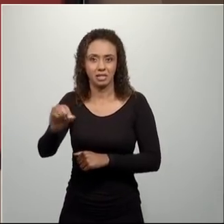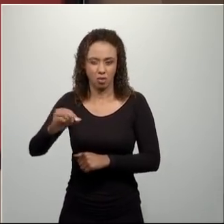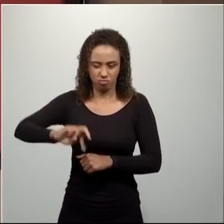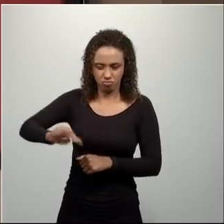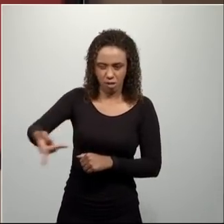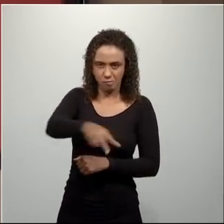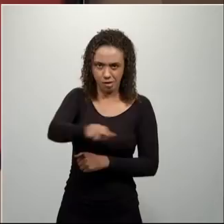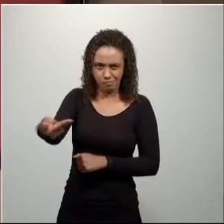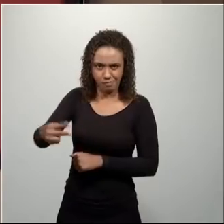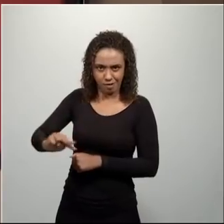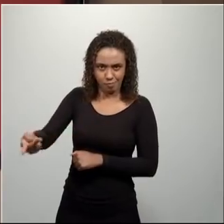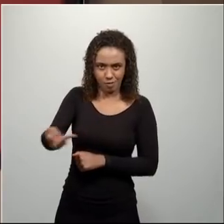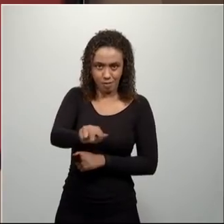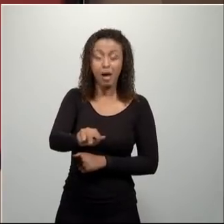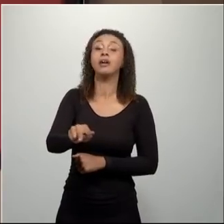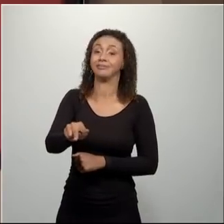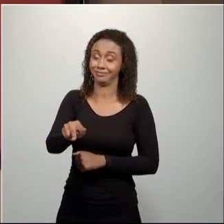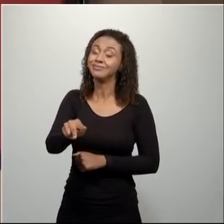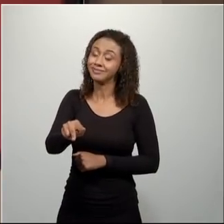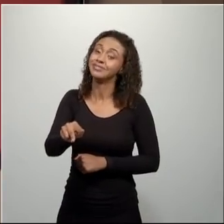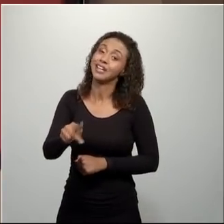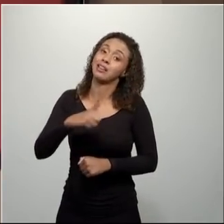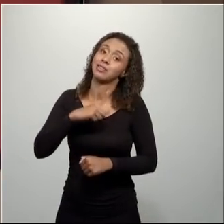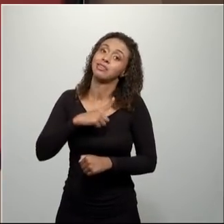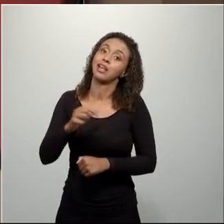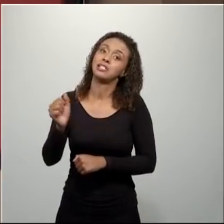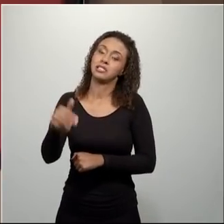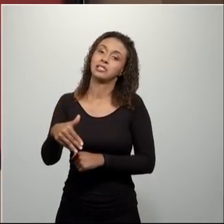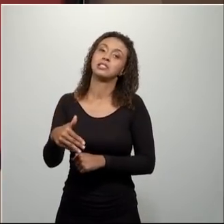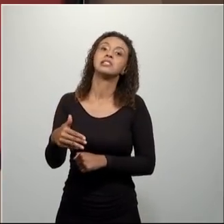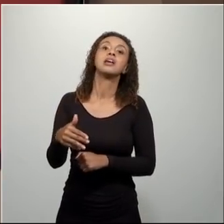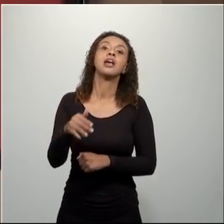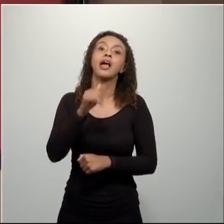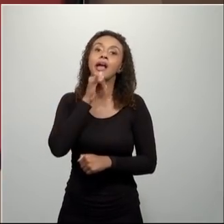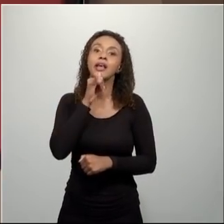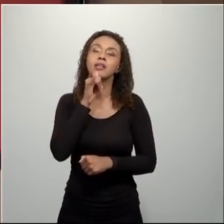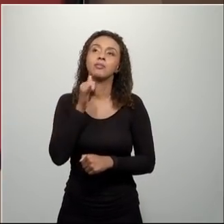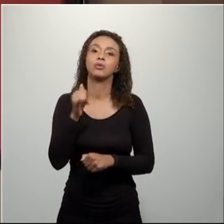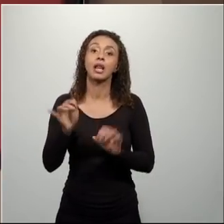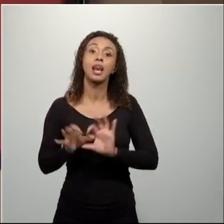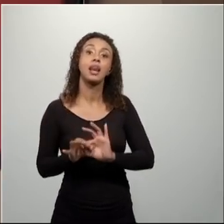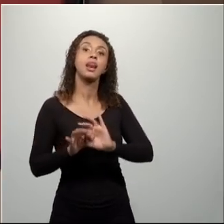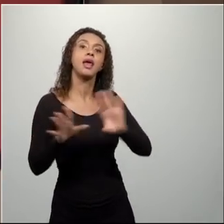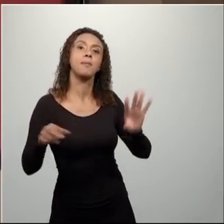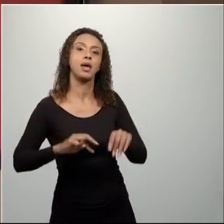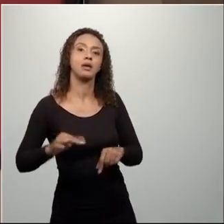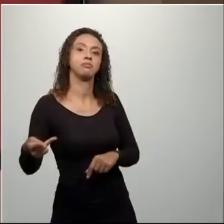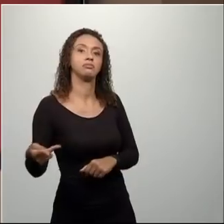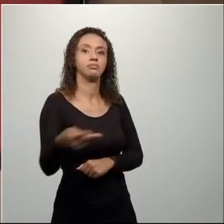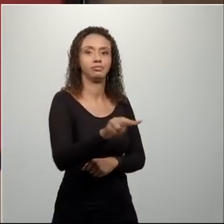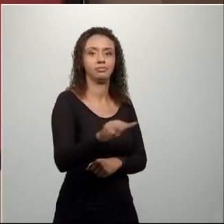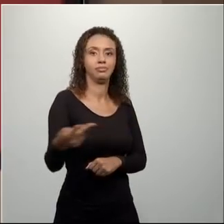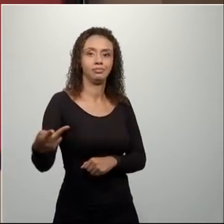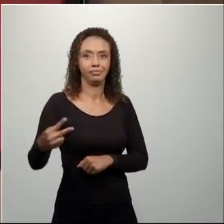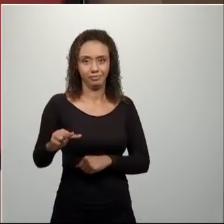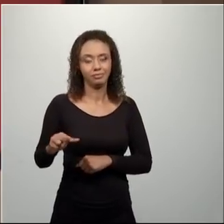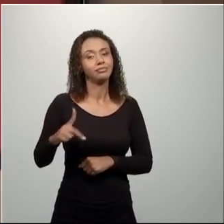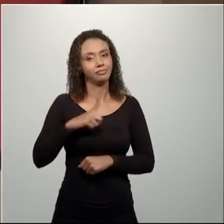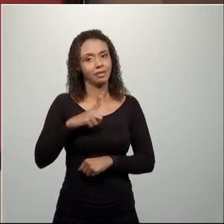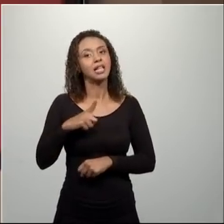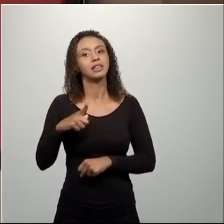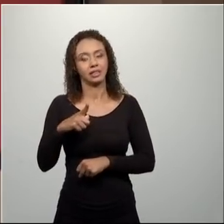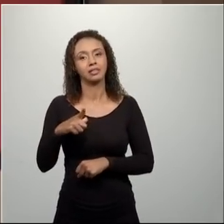algumas diferenças a idéia básica por trás que permite usuários a troca de quantias aí